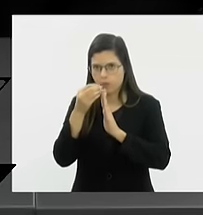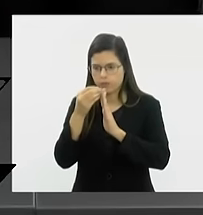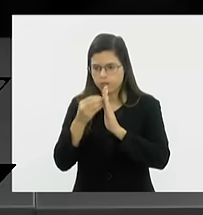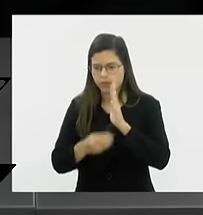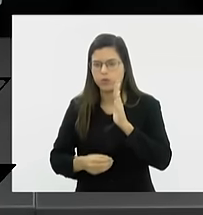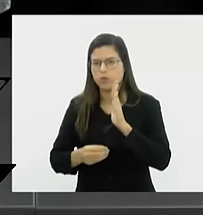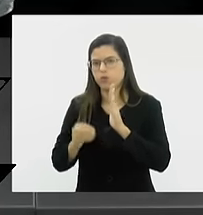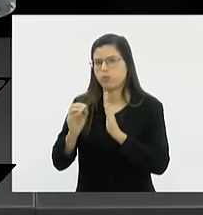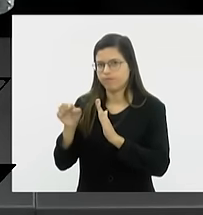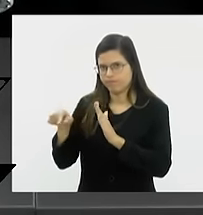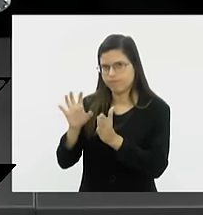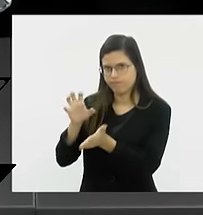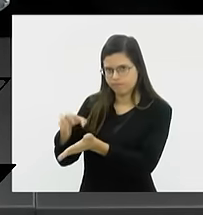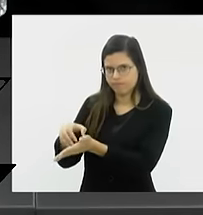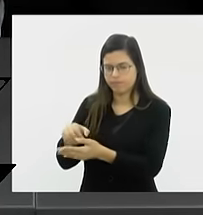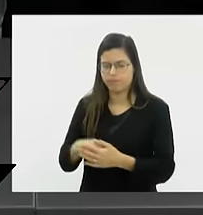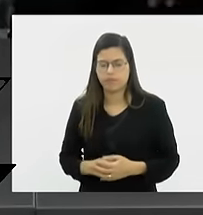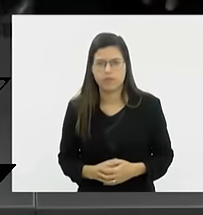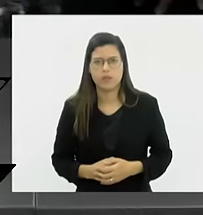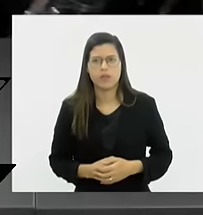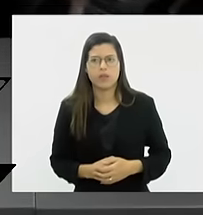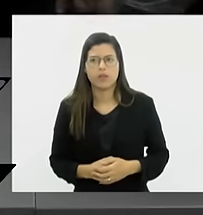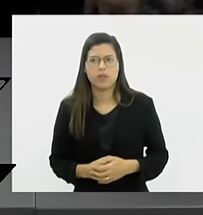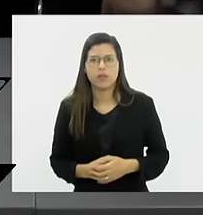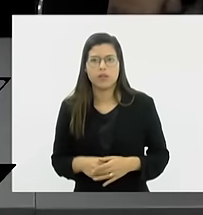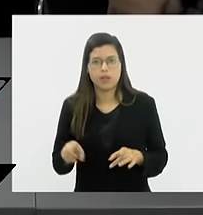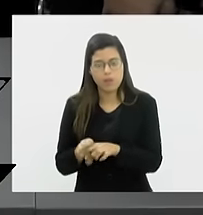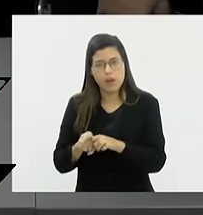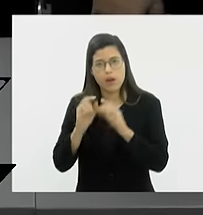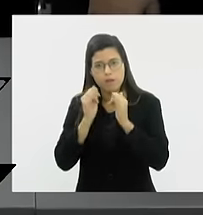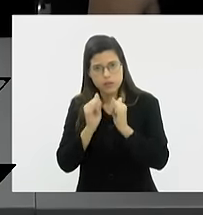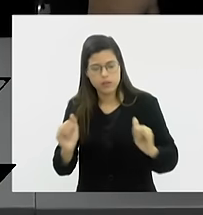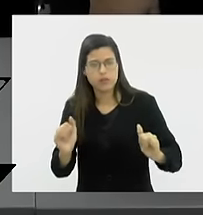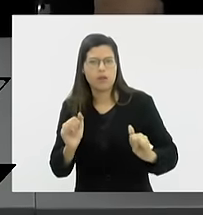Obrigado. Comunicamos também à Polícia Civil.